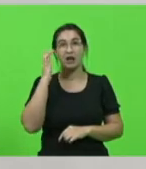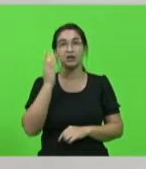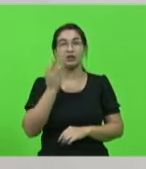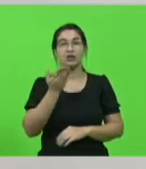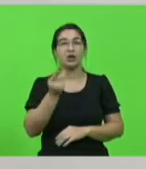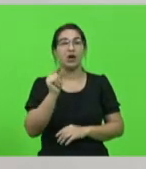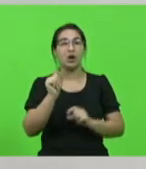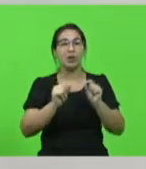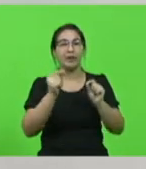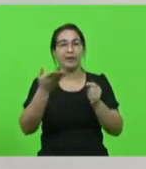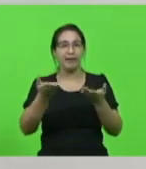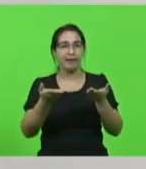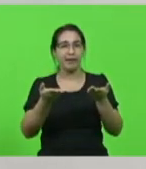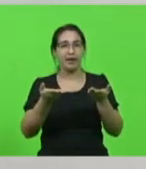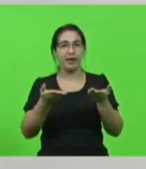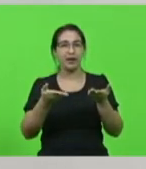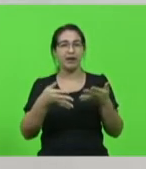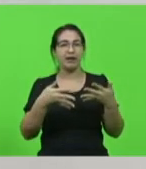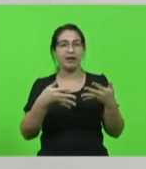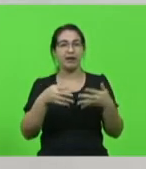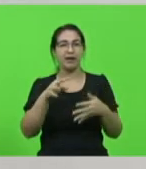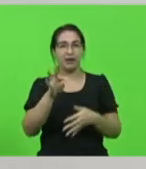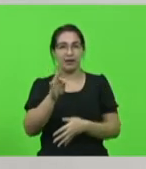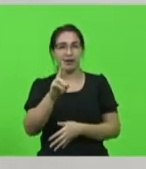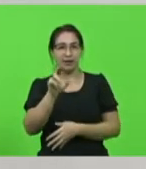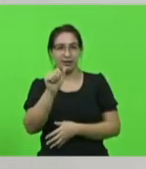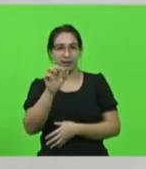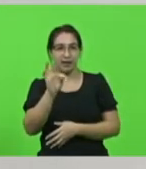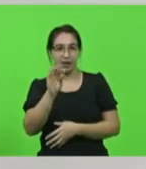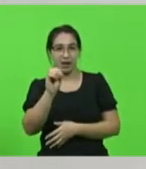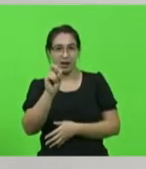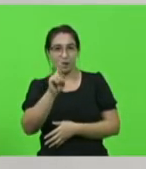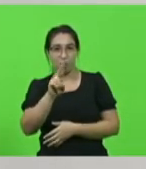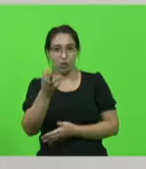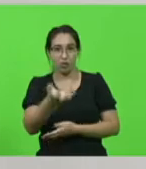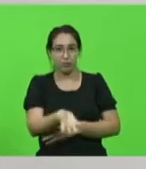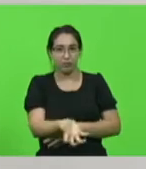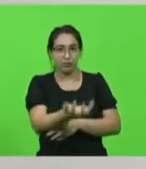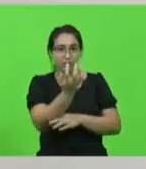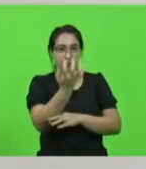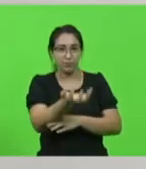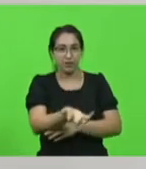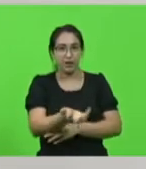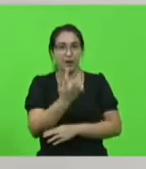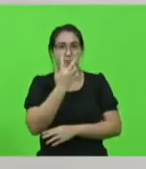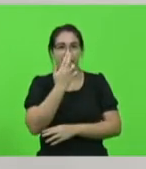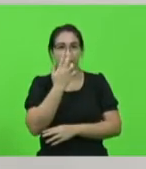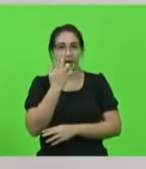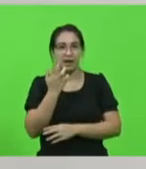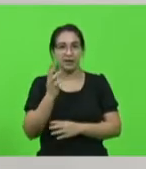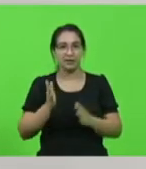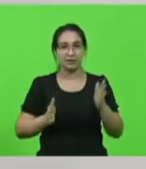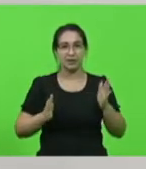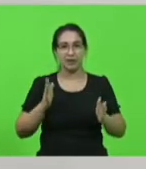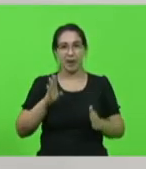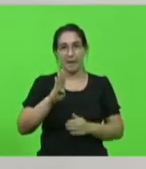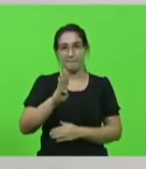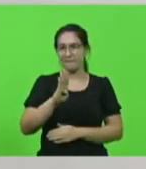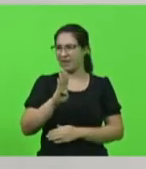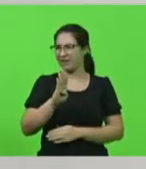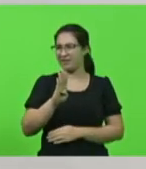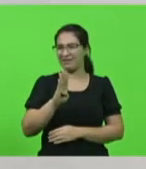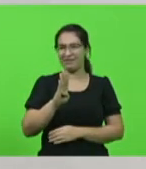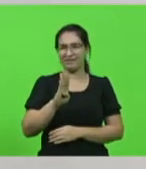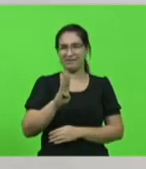aquele tratorzinho que parece o Bubble Bee, aquilo ali. É o que a gente vê na margem da rodovia em Santa Catarina. Enquanto eu pensei que estava